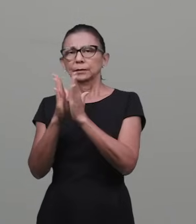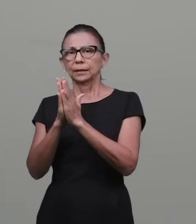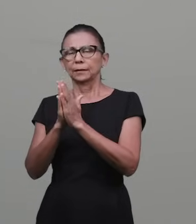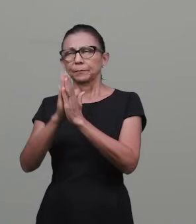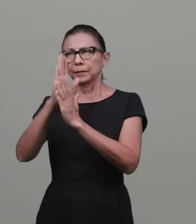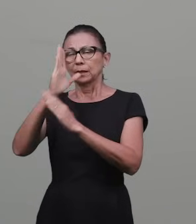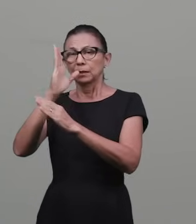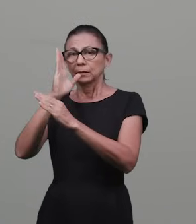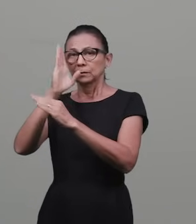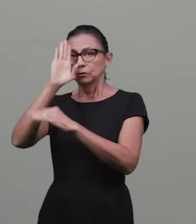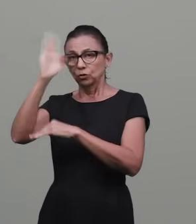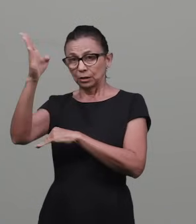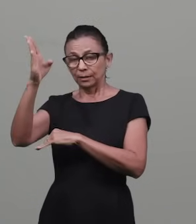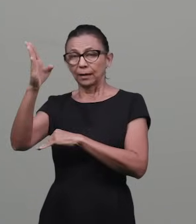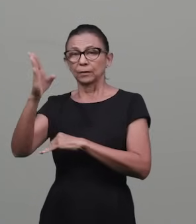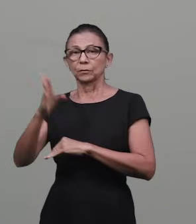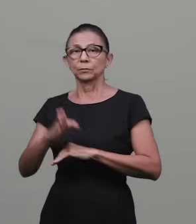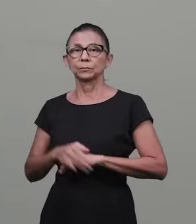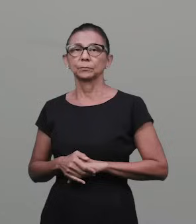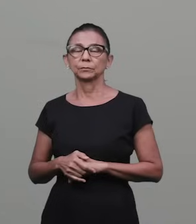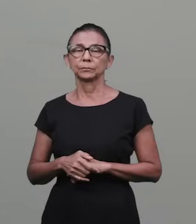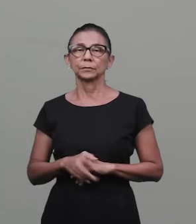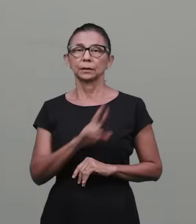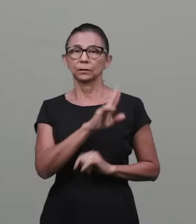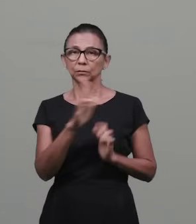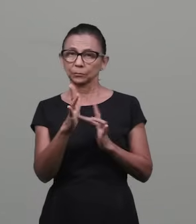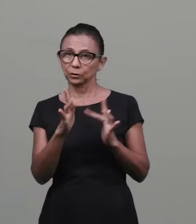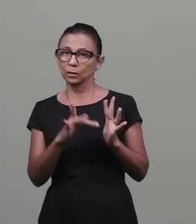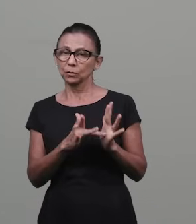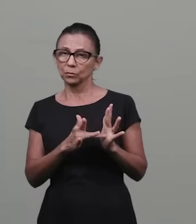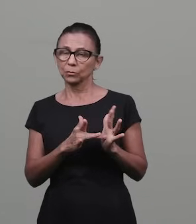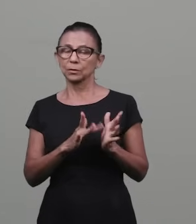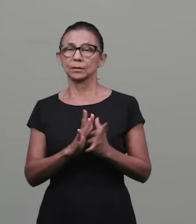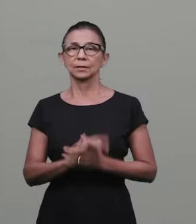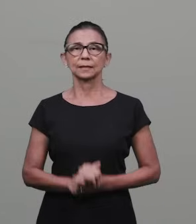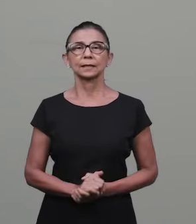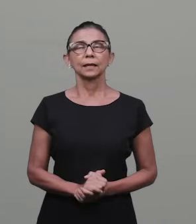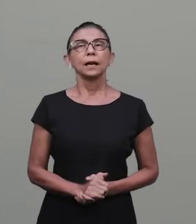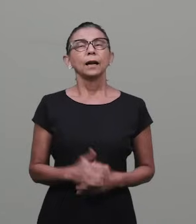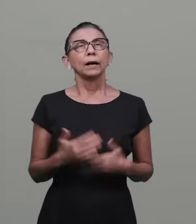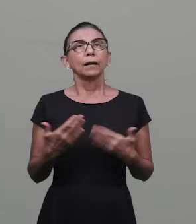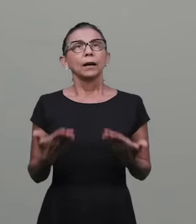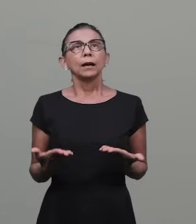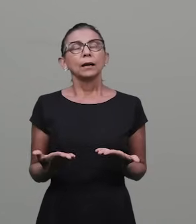ao Pai, através de Jesus, que você tem com o sacerdócio